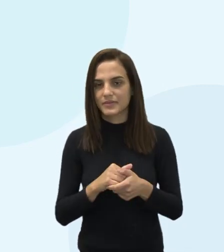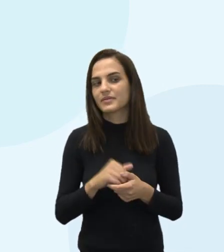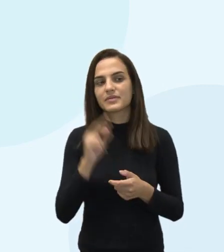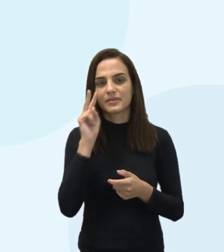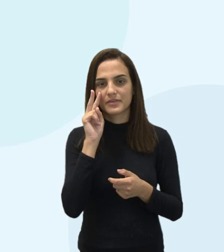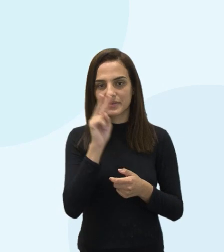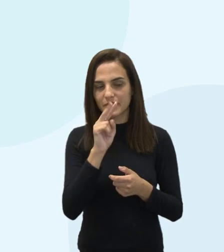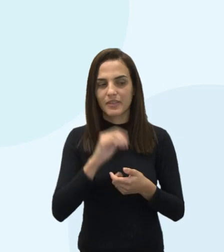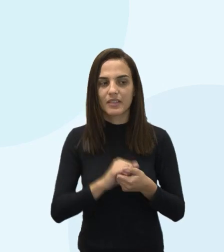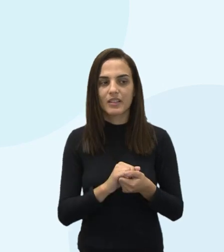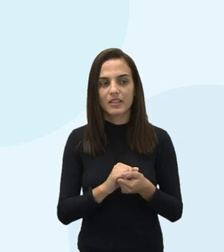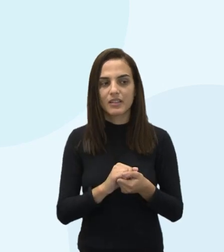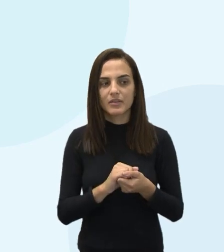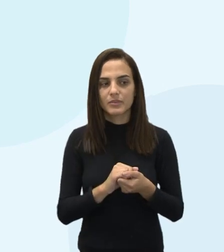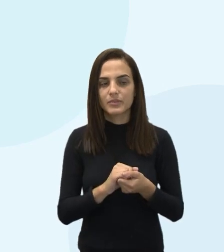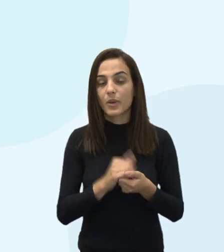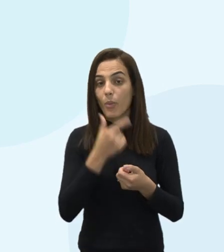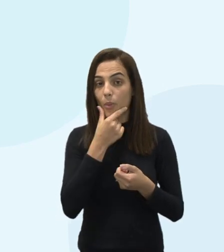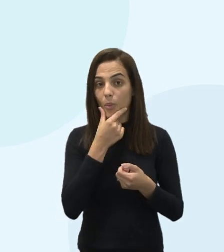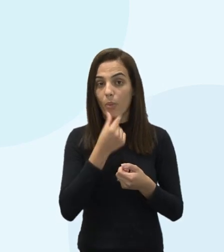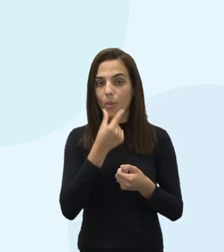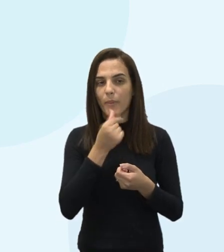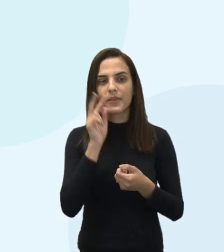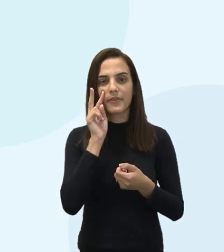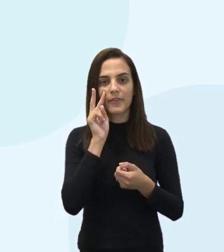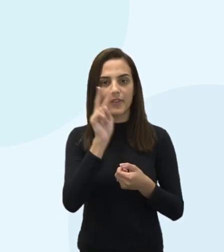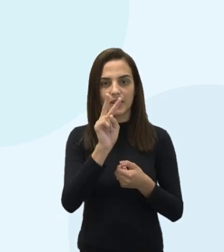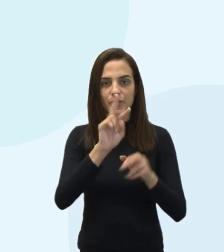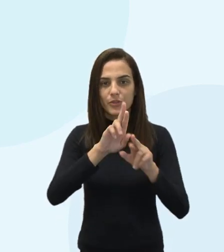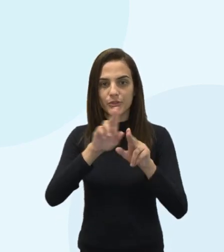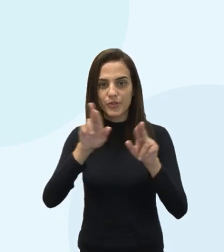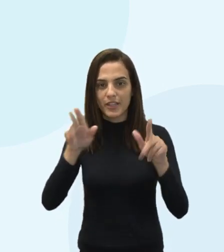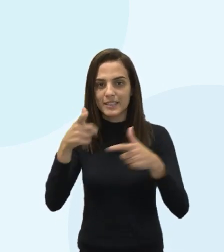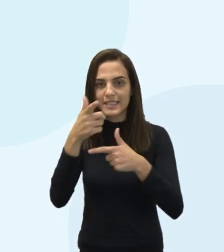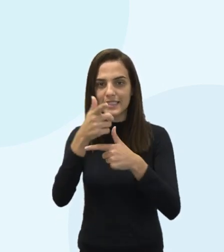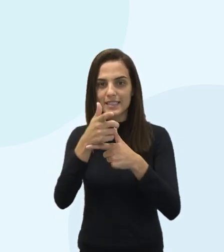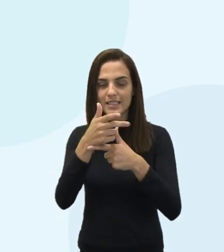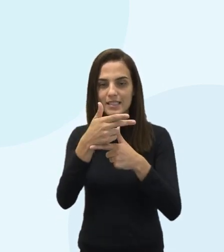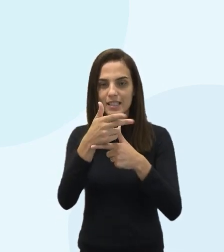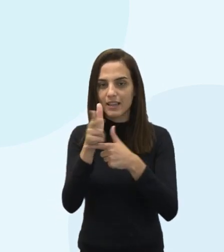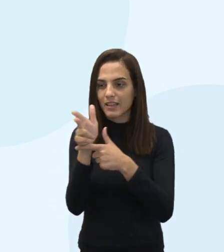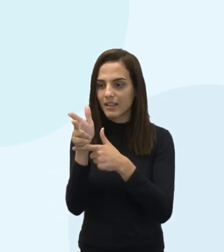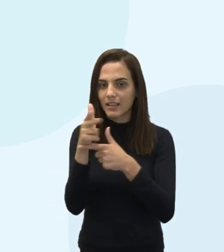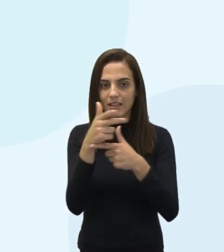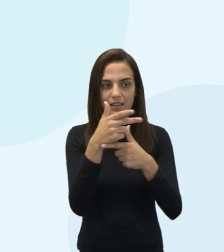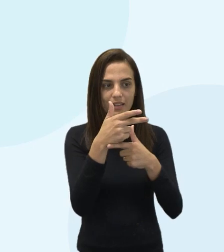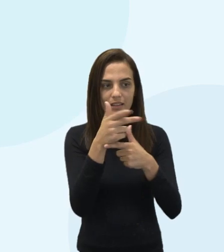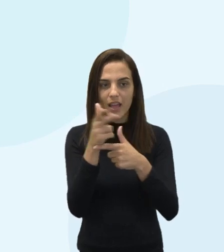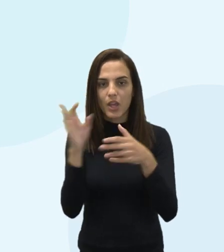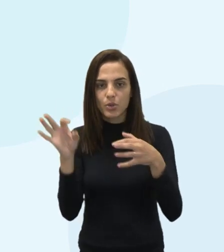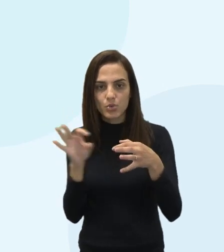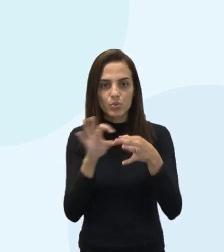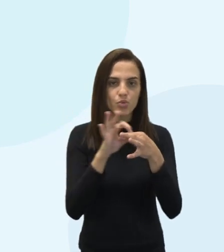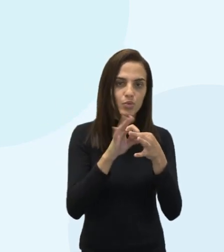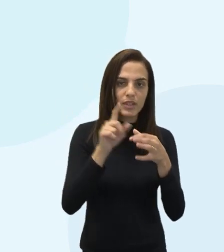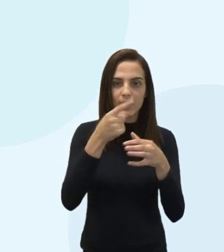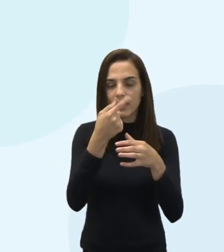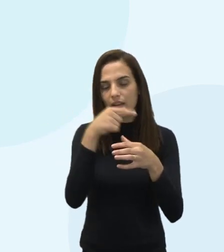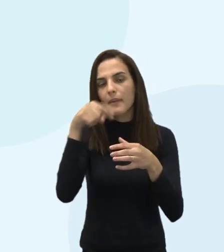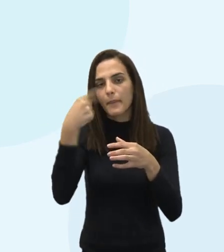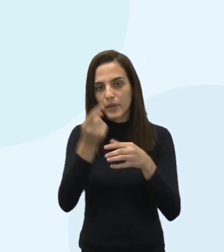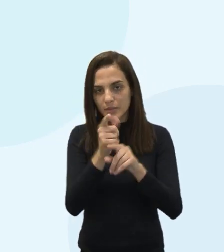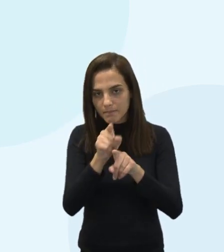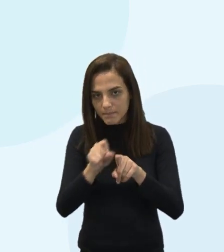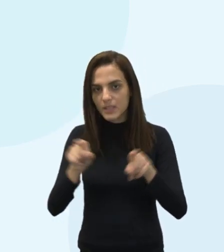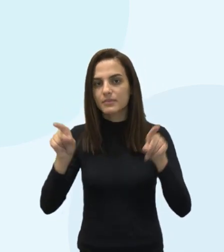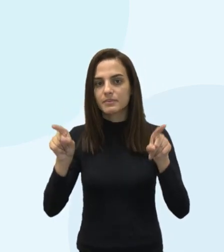está pequeno mesmo. É um garoto olhando para várias setas, essas setas se juntam em alguns momentos e se separam, e elas vão